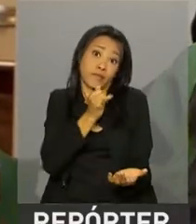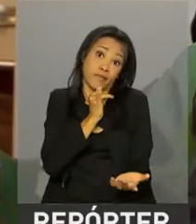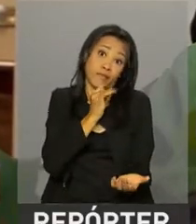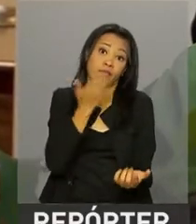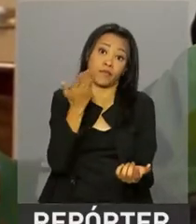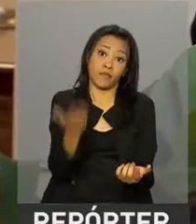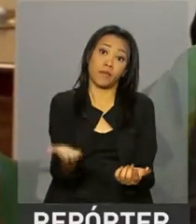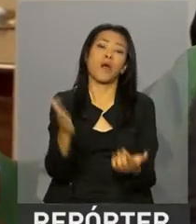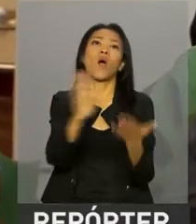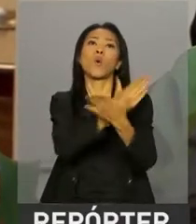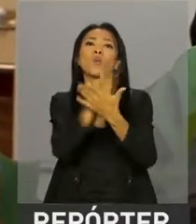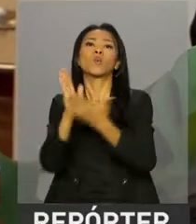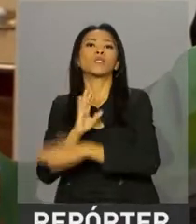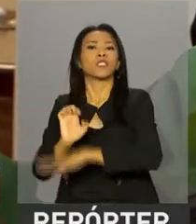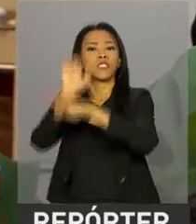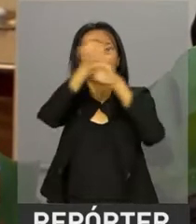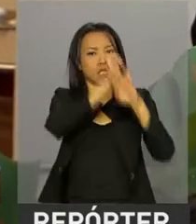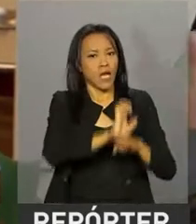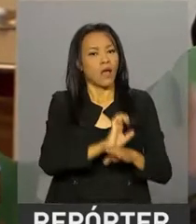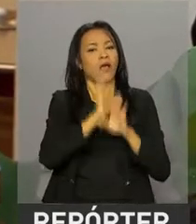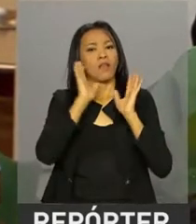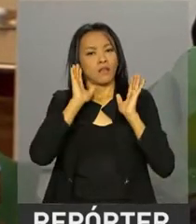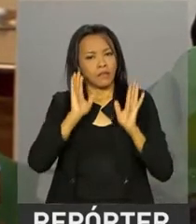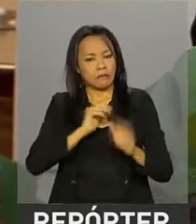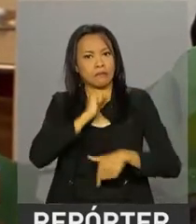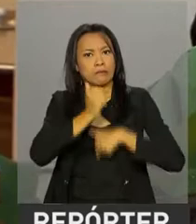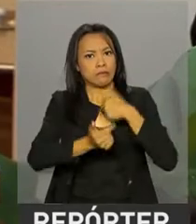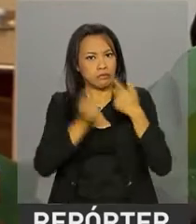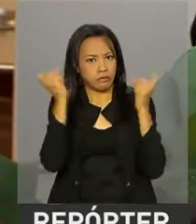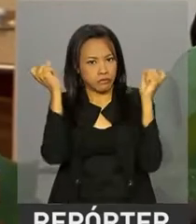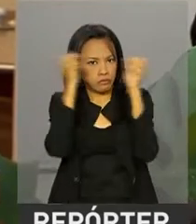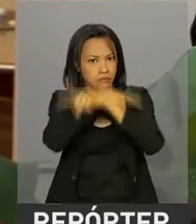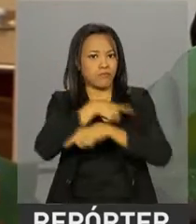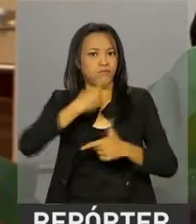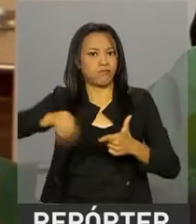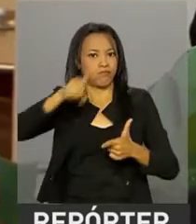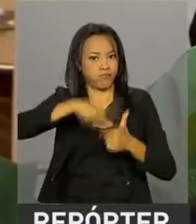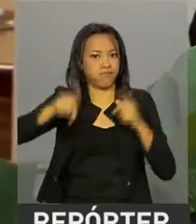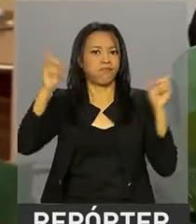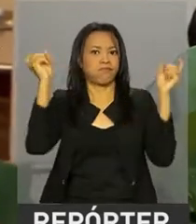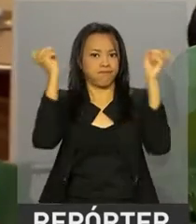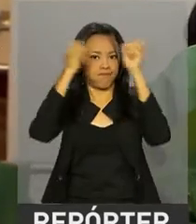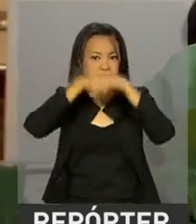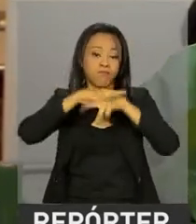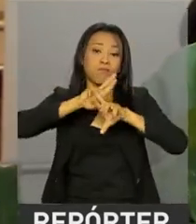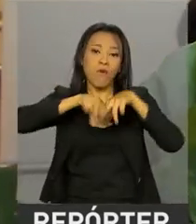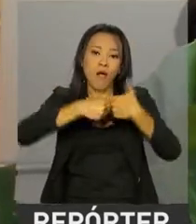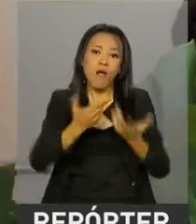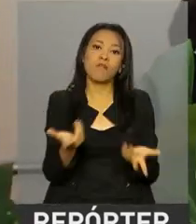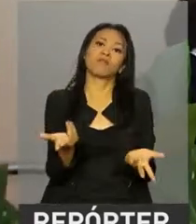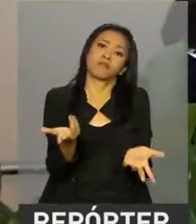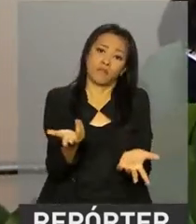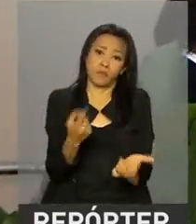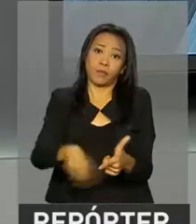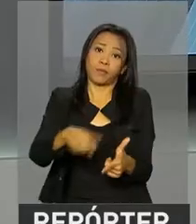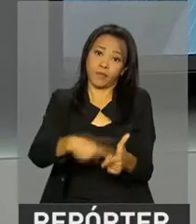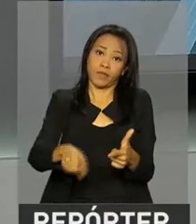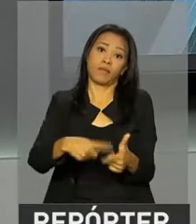caso de alguns estados que estão com grandes dificuldades em função do problema